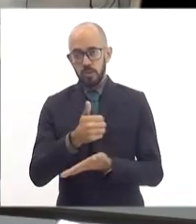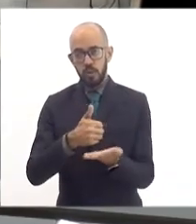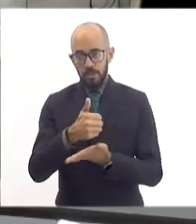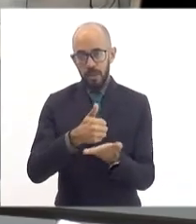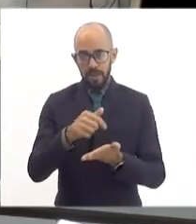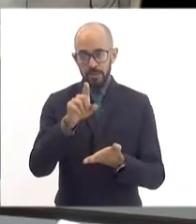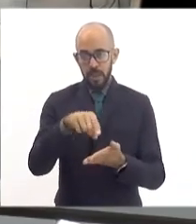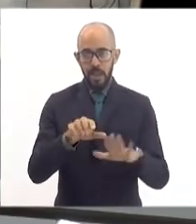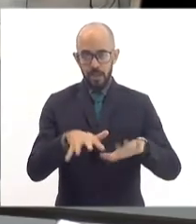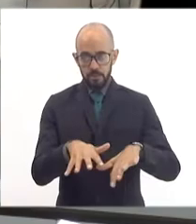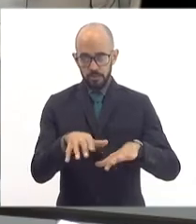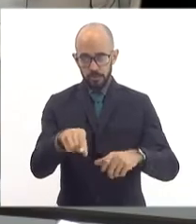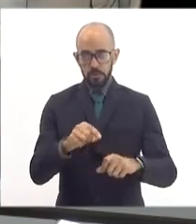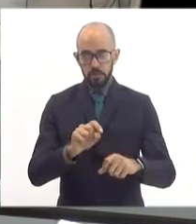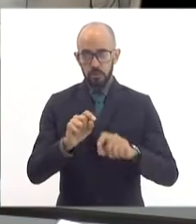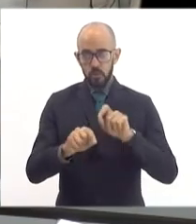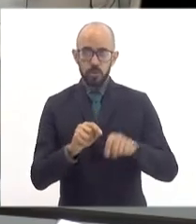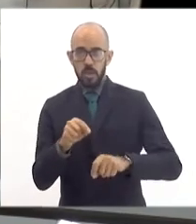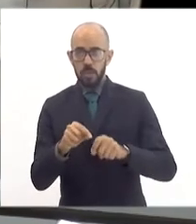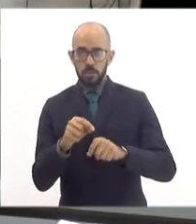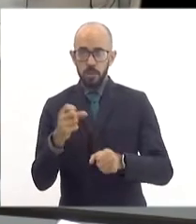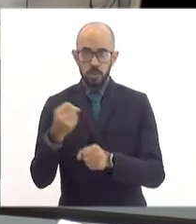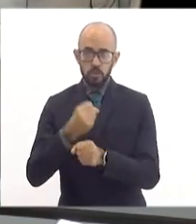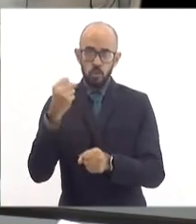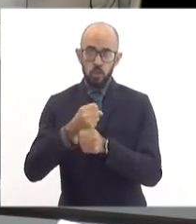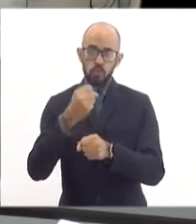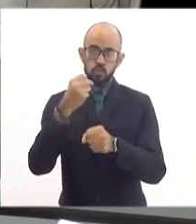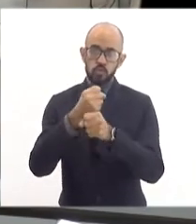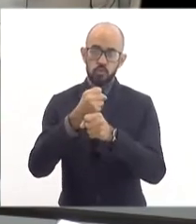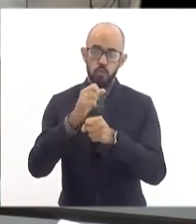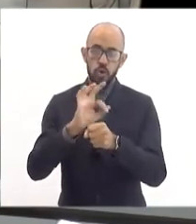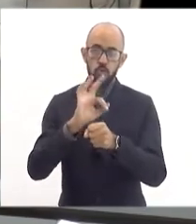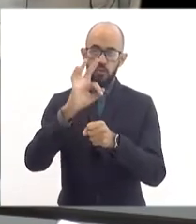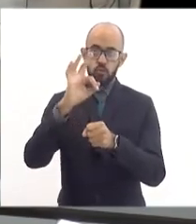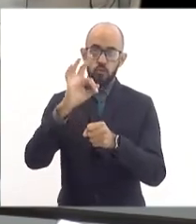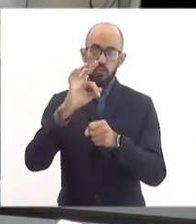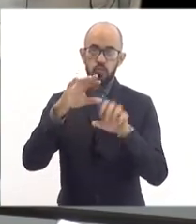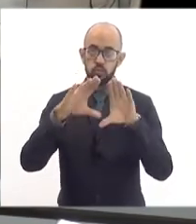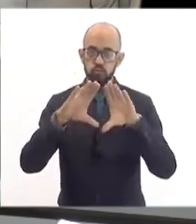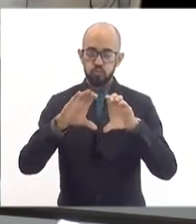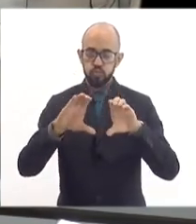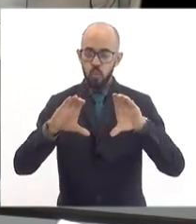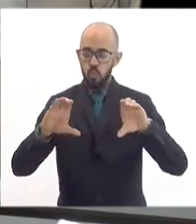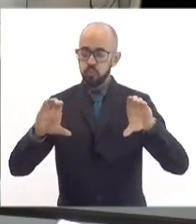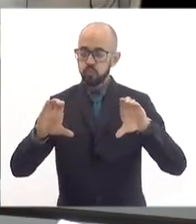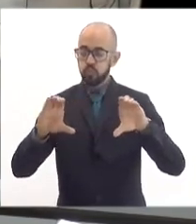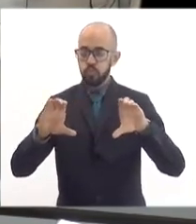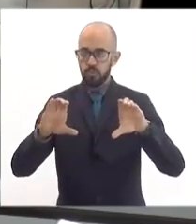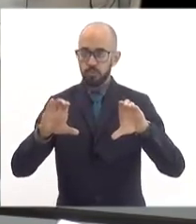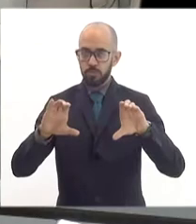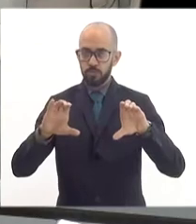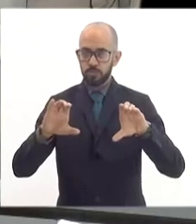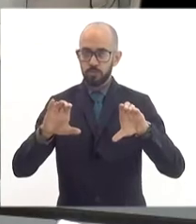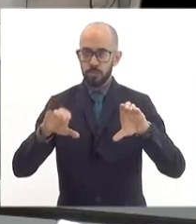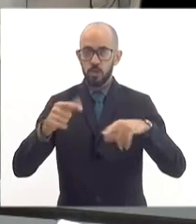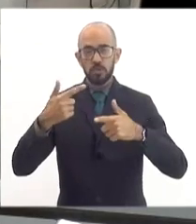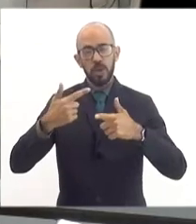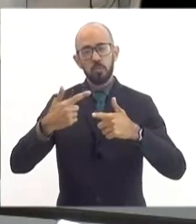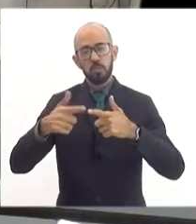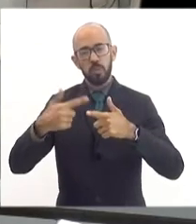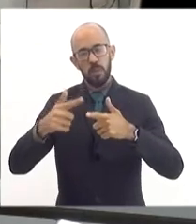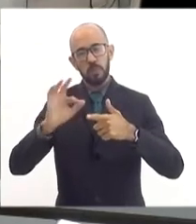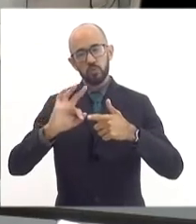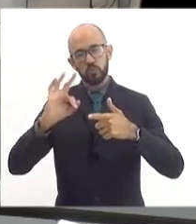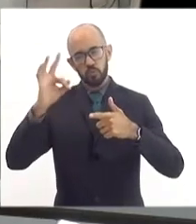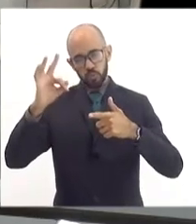exatamente esse, né? Para que a gente construa um colchão para eventuais problemas, como o Estado do Rio de Janeiro já